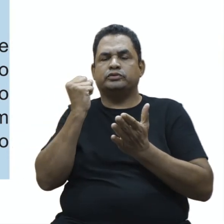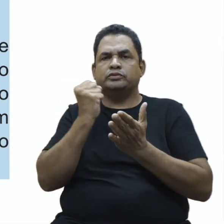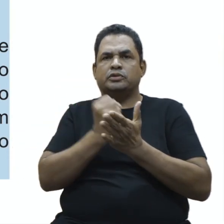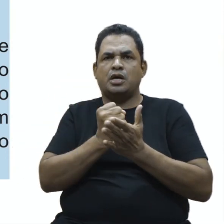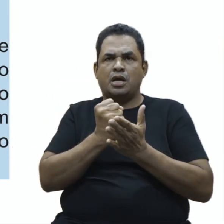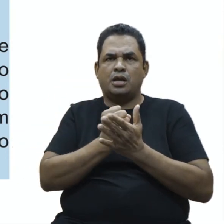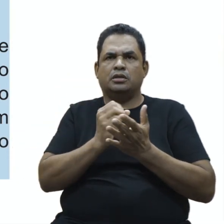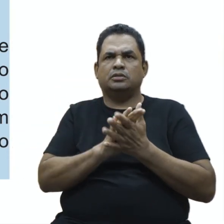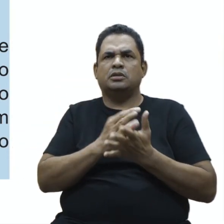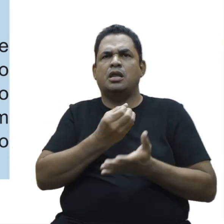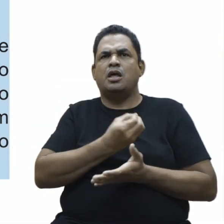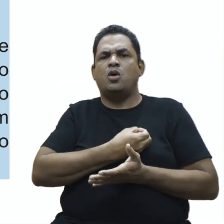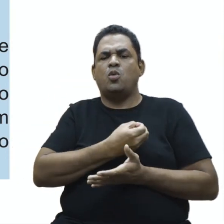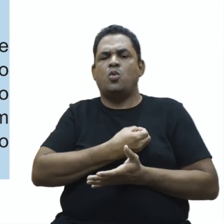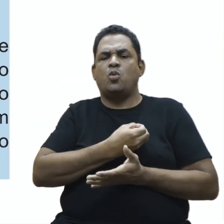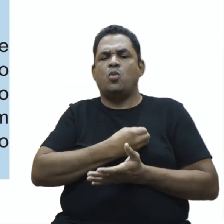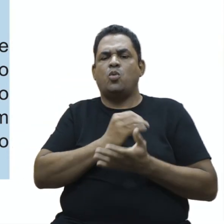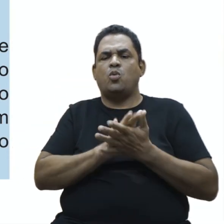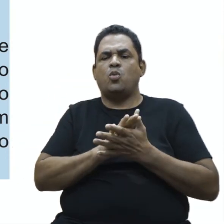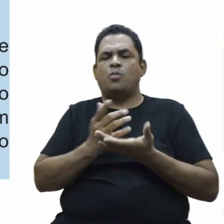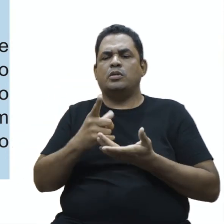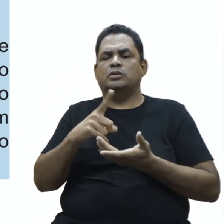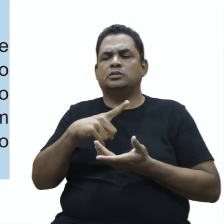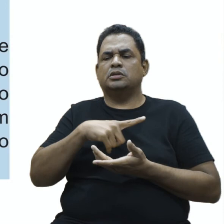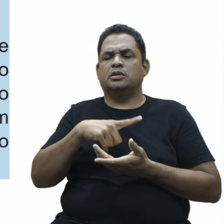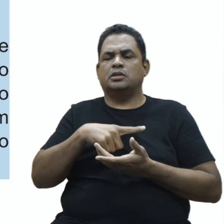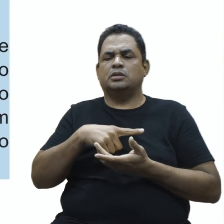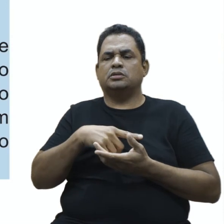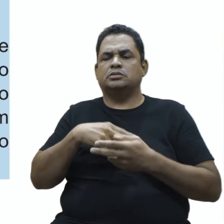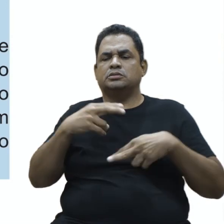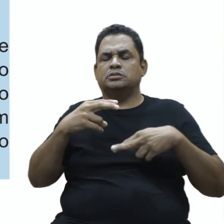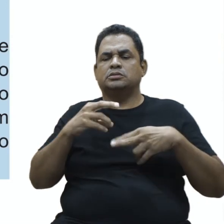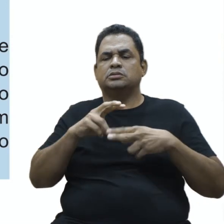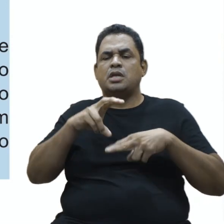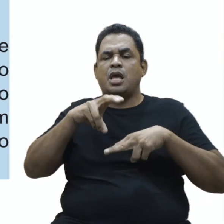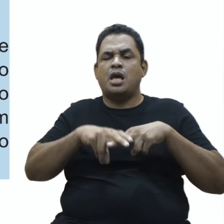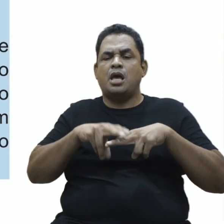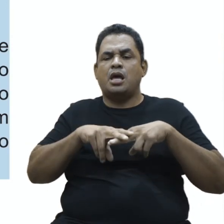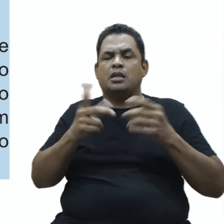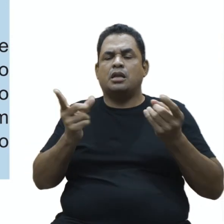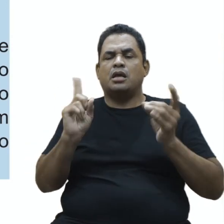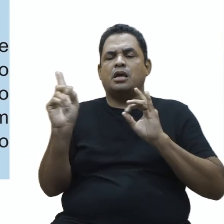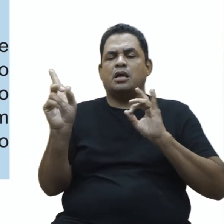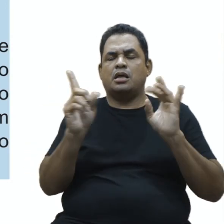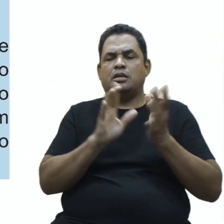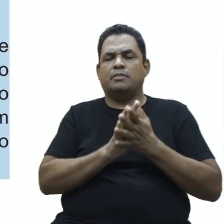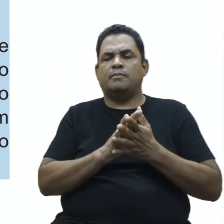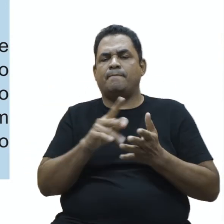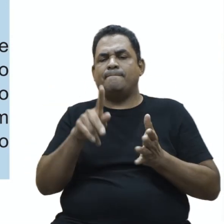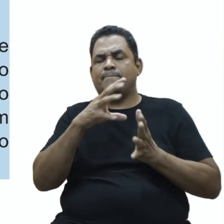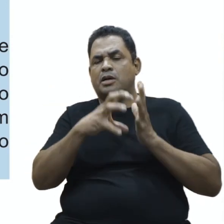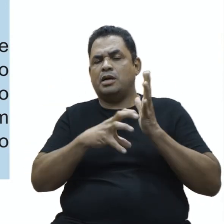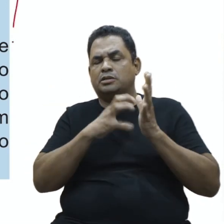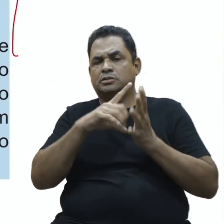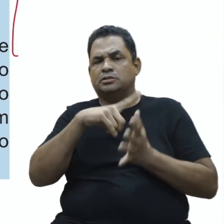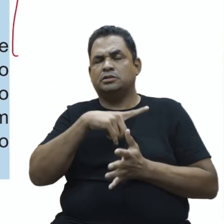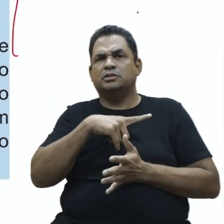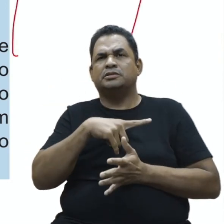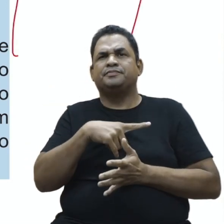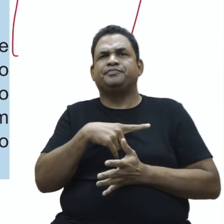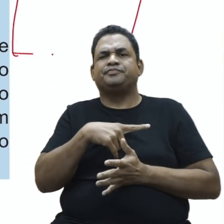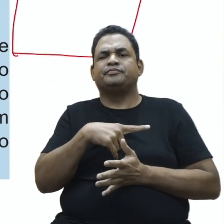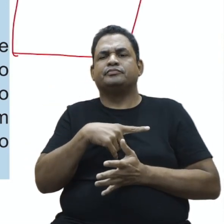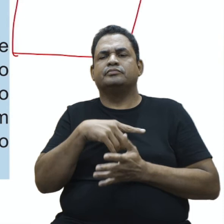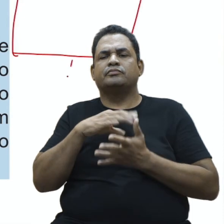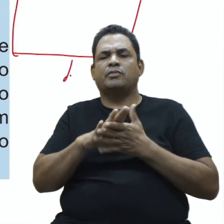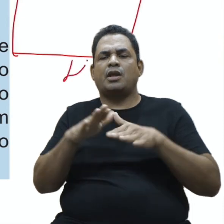pelo número de cadeiras disponíveis na casa para a qual concorrem os partidos. Ou seja, assim, digamos que a gente tem no